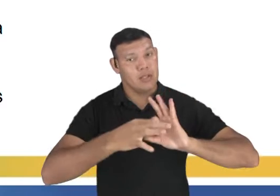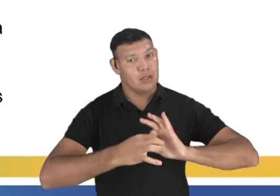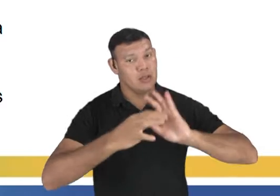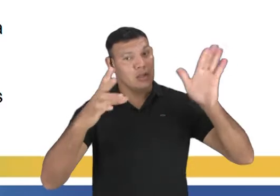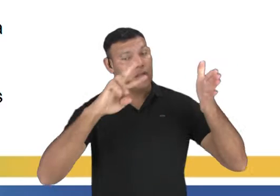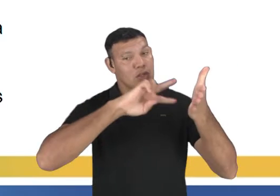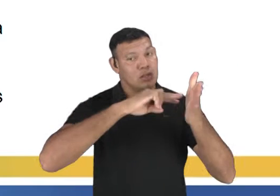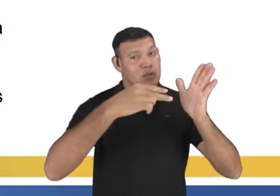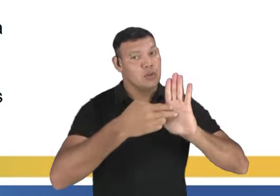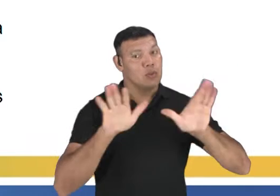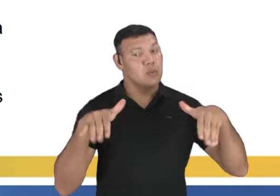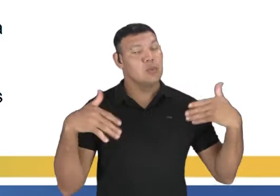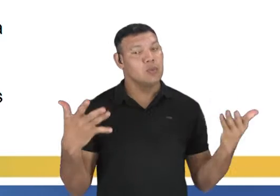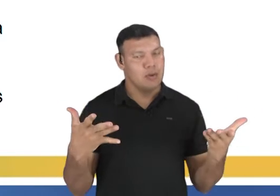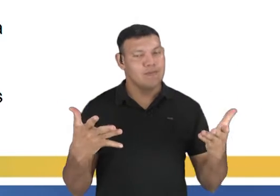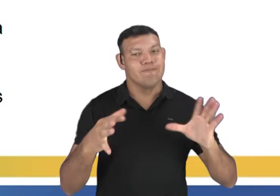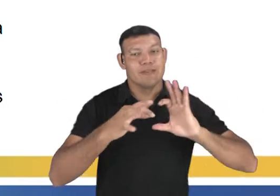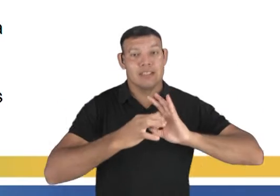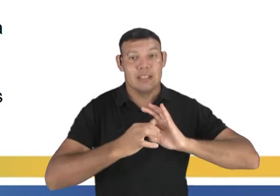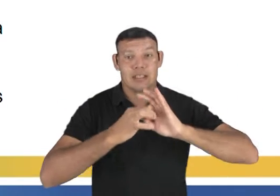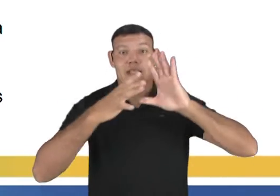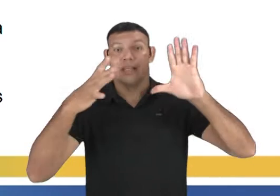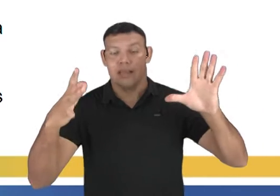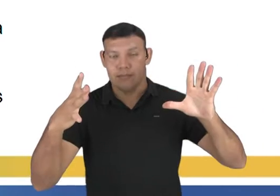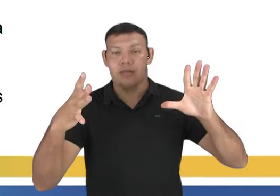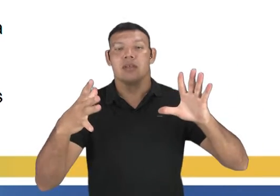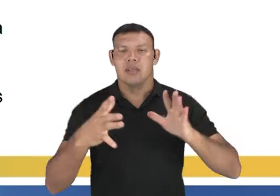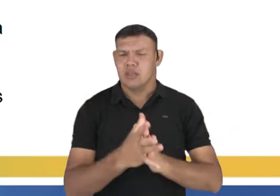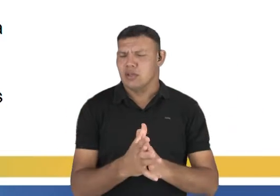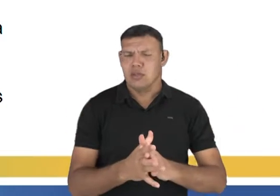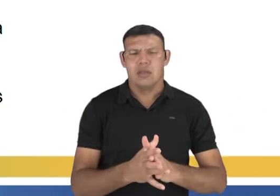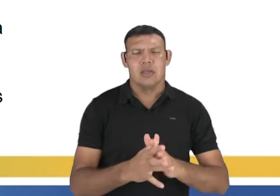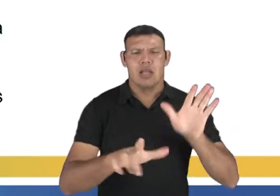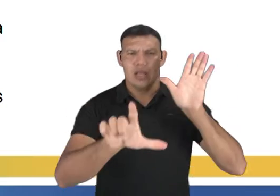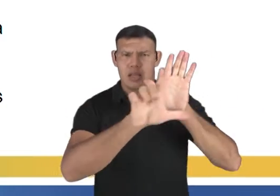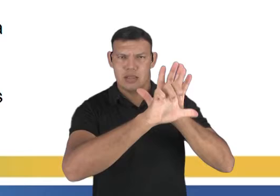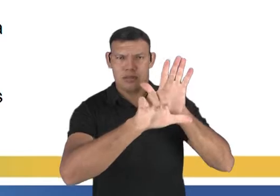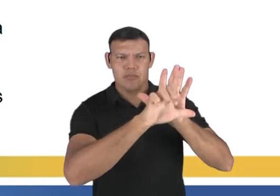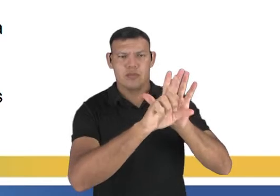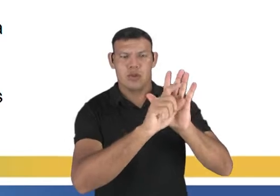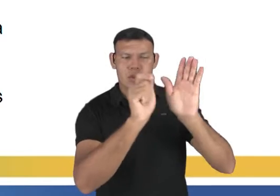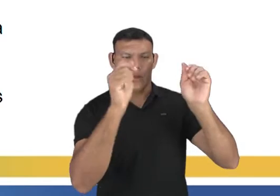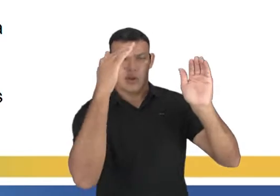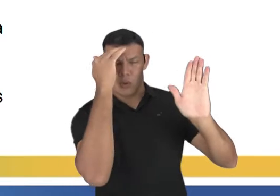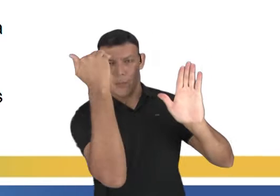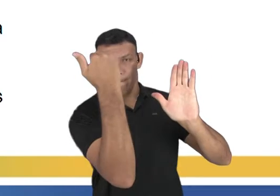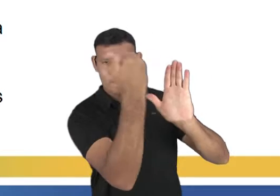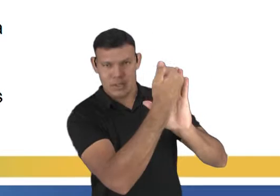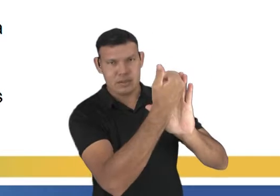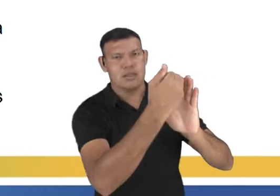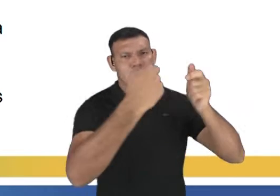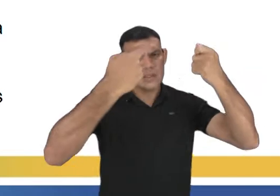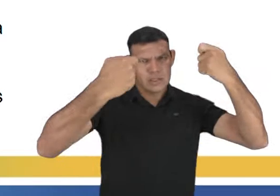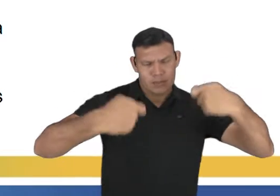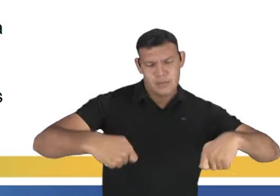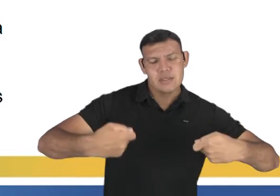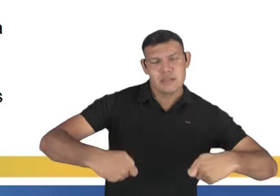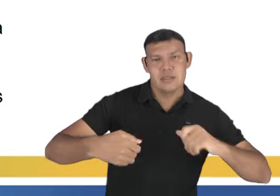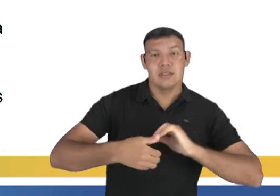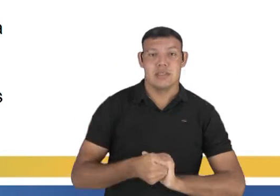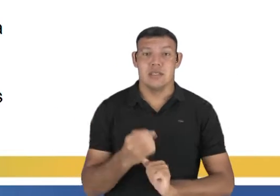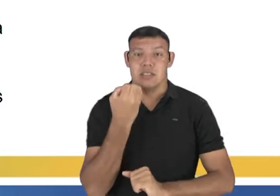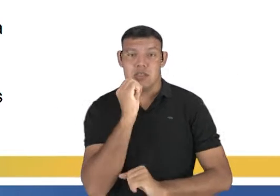A liberdade é o direito de fazer tudo o que as leis permitem. Se um cidadão pudesse